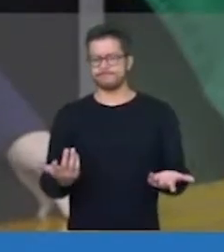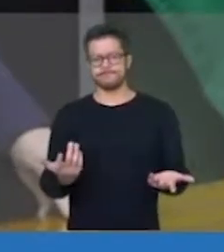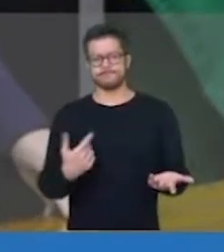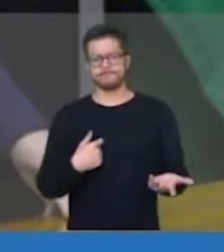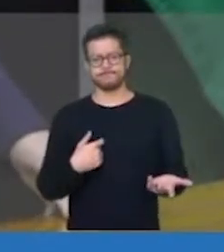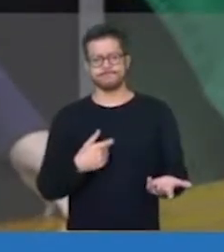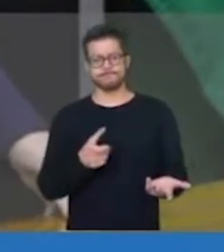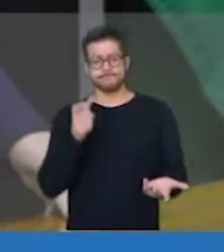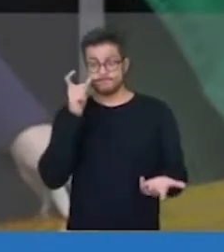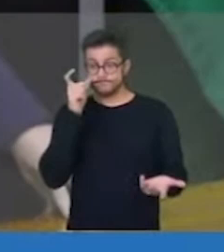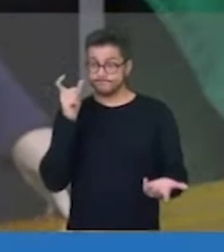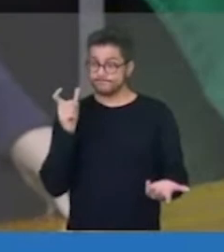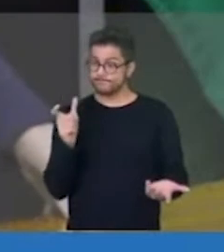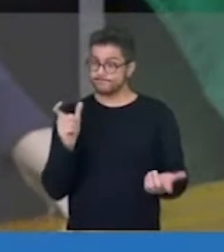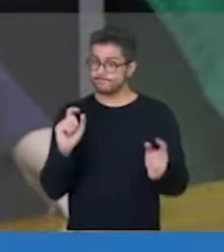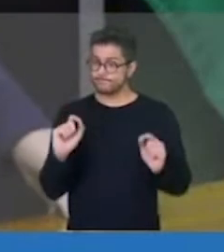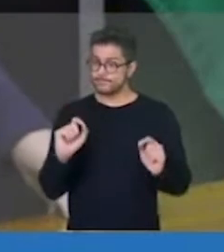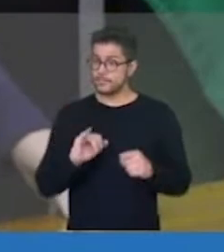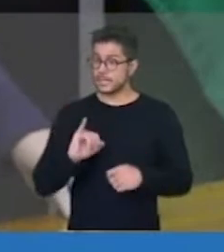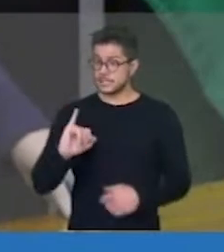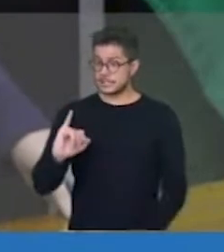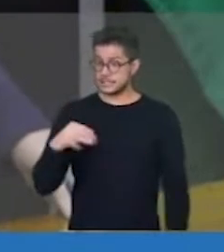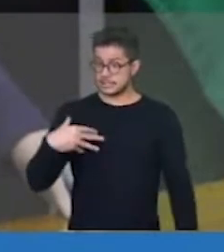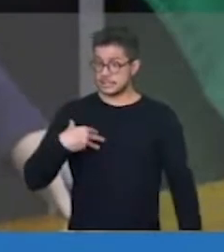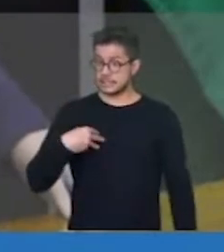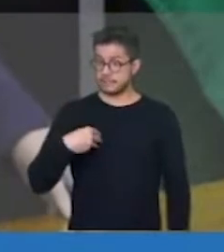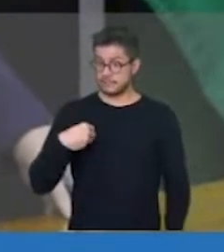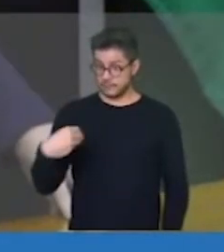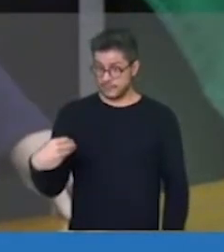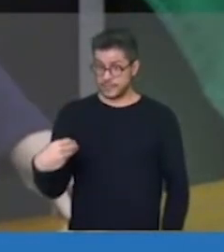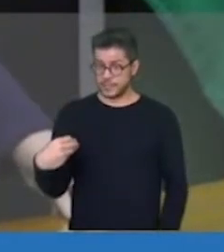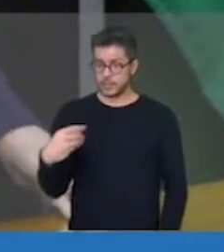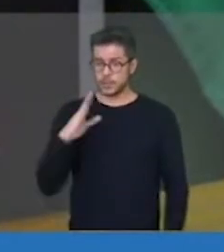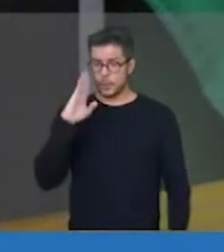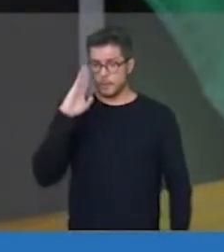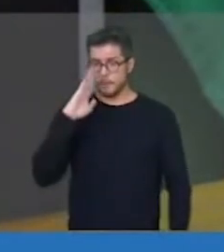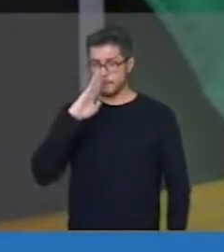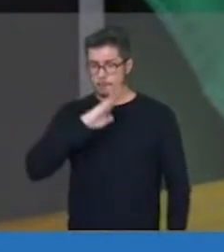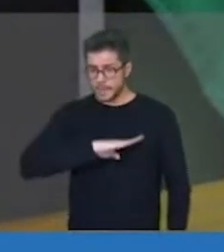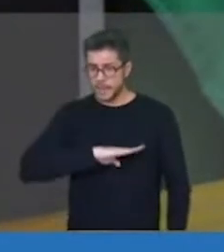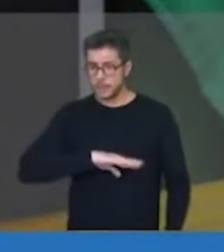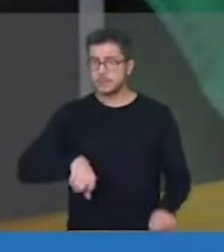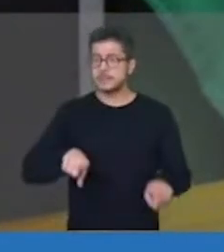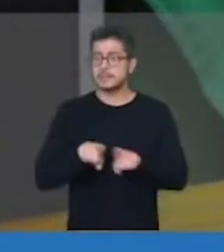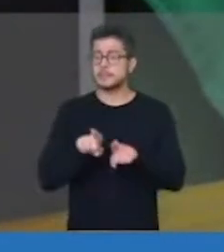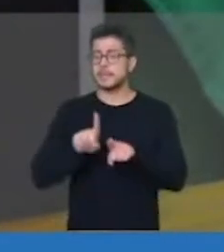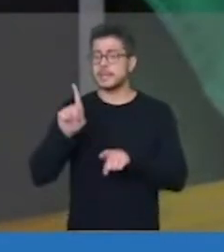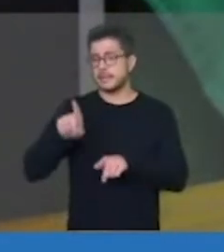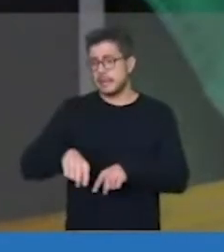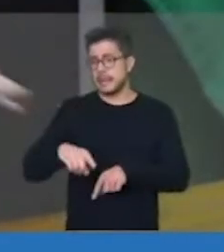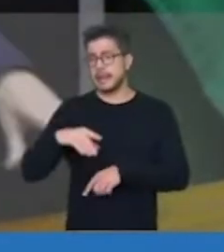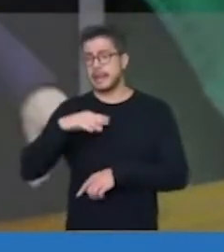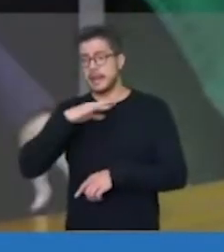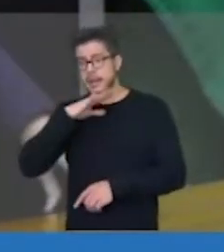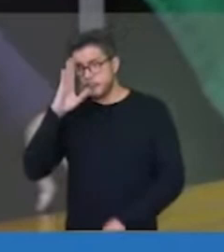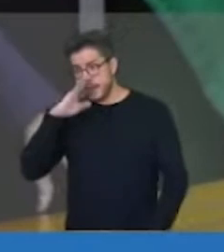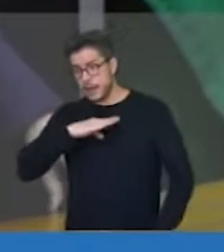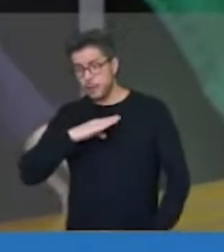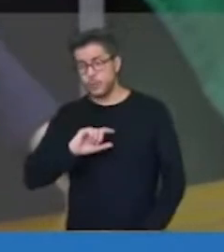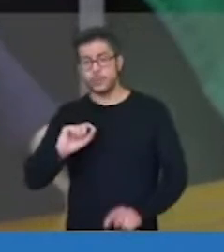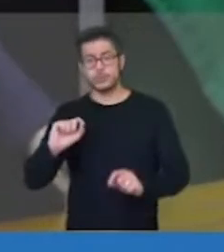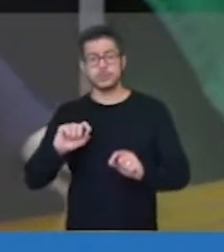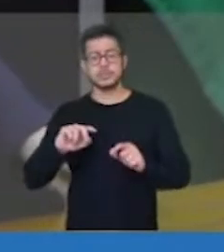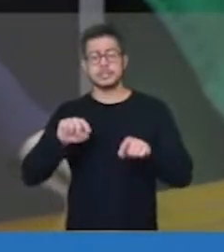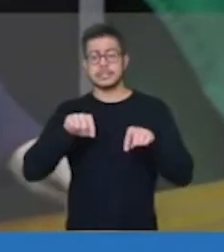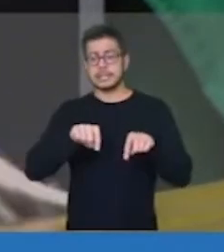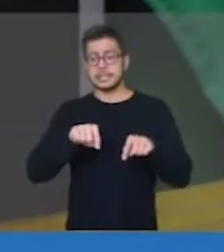ao aduzir que filho de monstro, monstrinho é, Lula desumaniza os bebês decorrentes de estupro